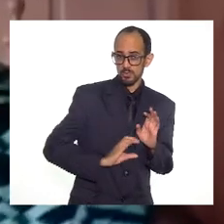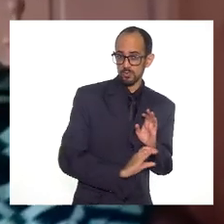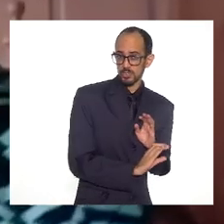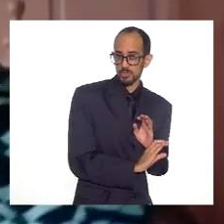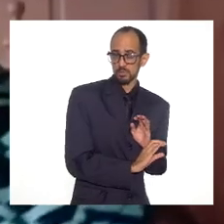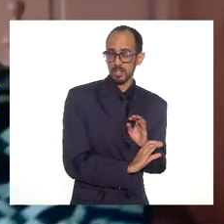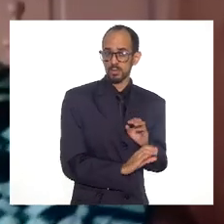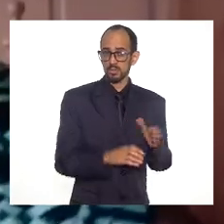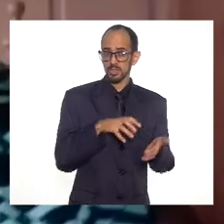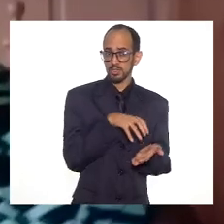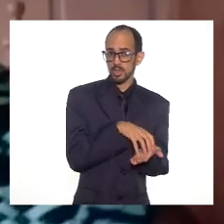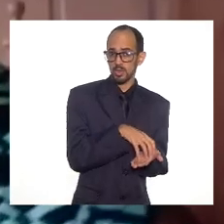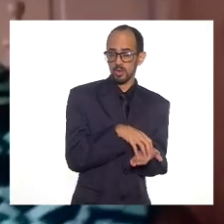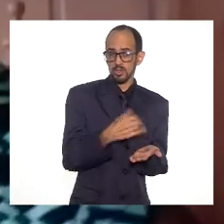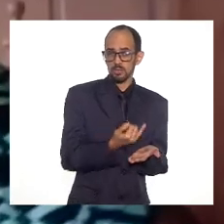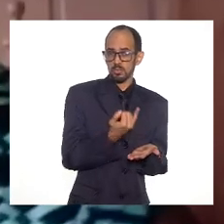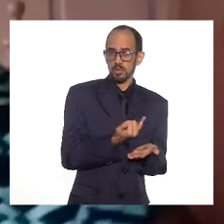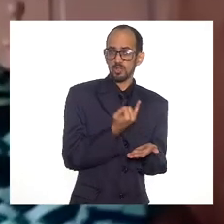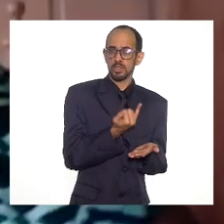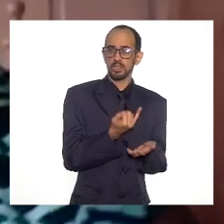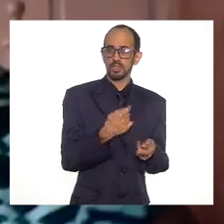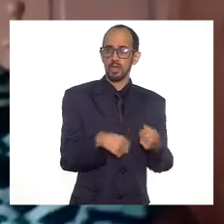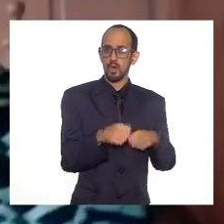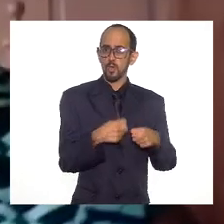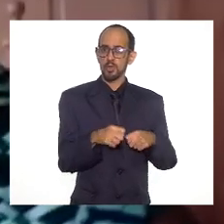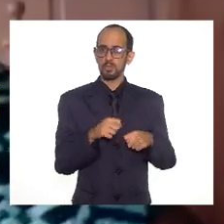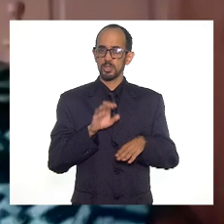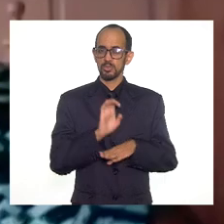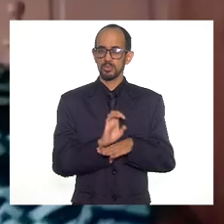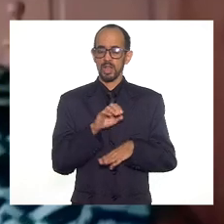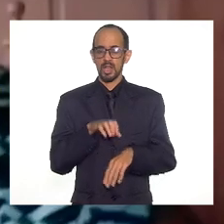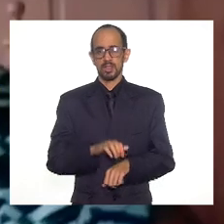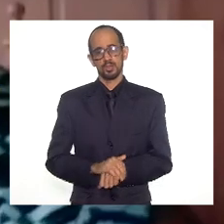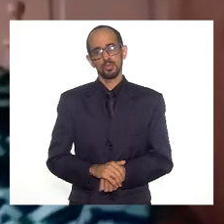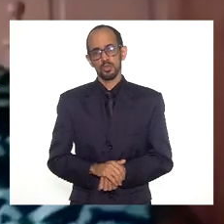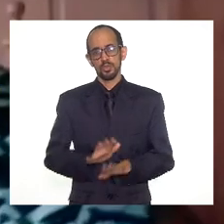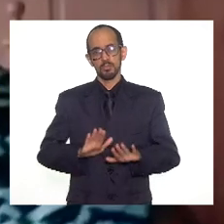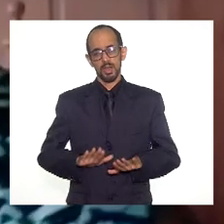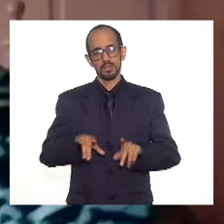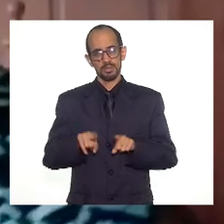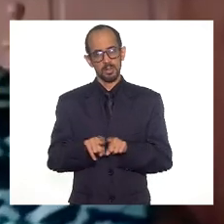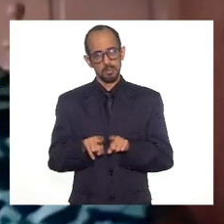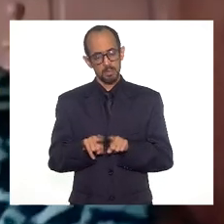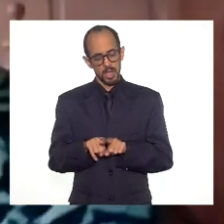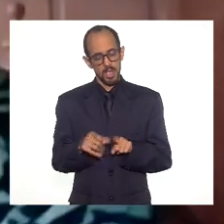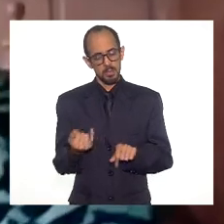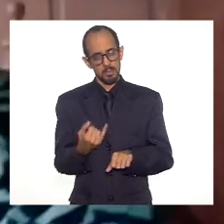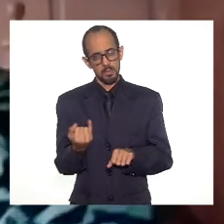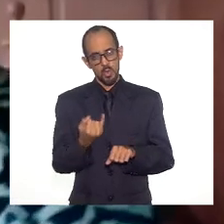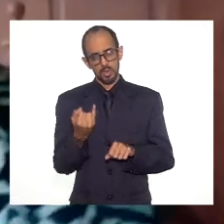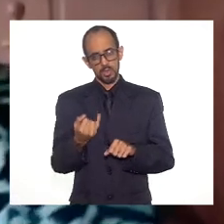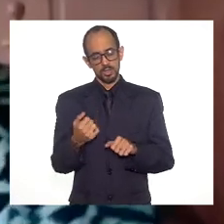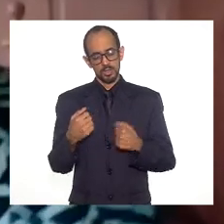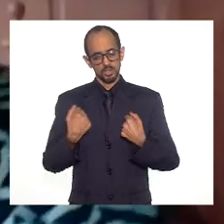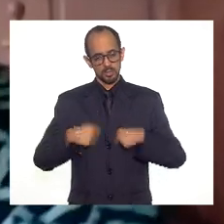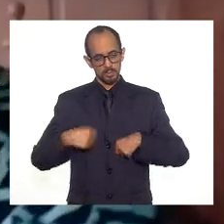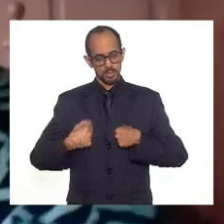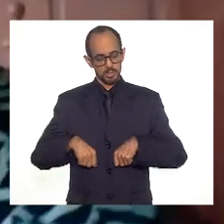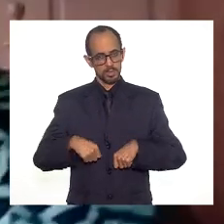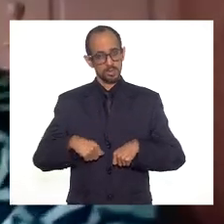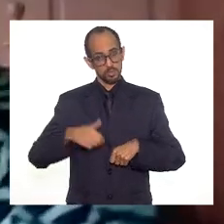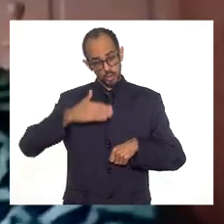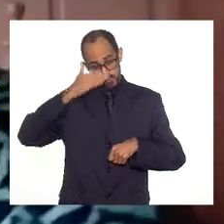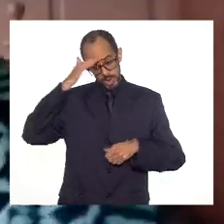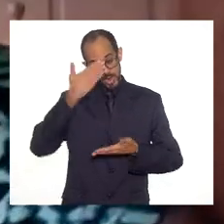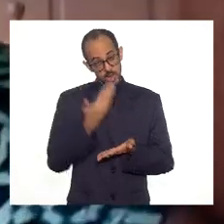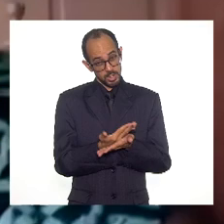e fundamentais da economia do Estado do Rio de Janeiro, mas é preciso que seja garantida, e acredito